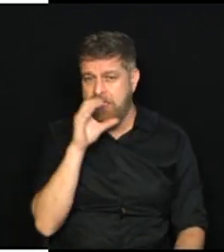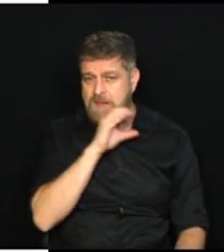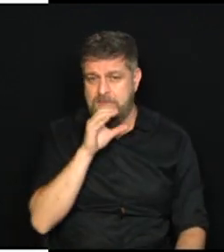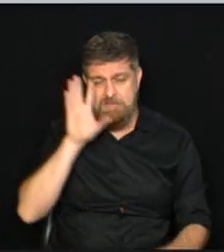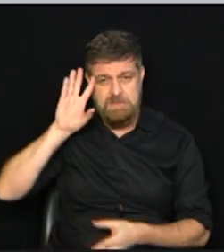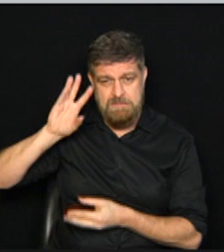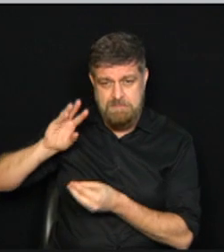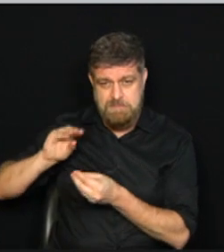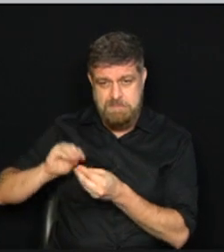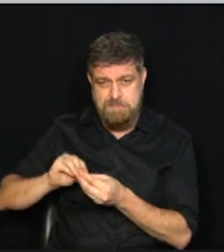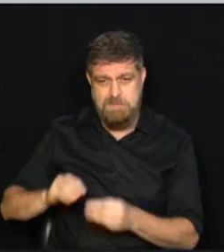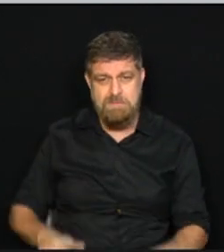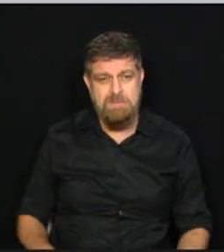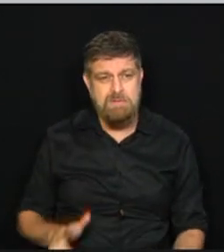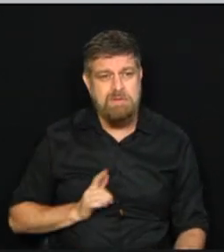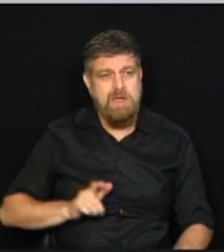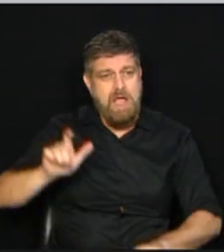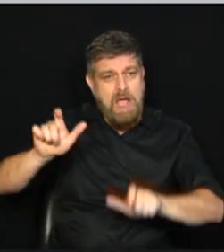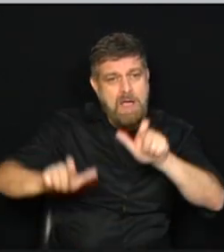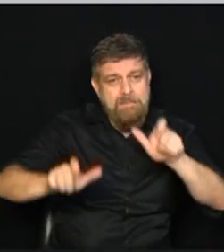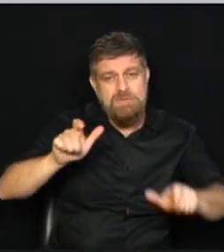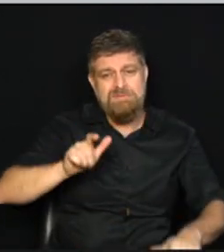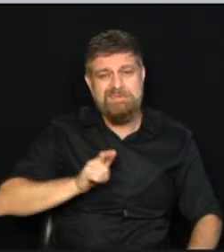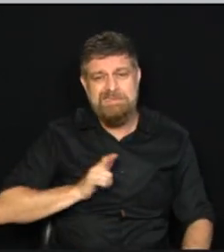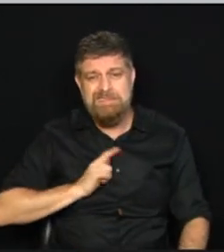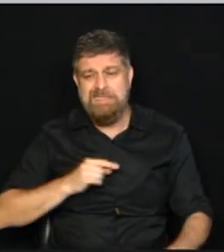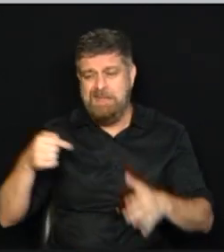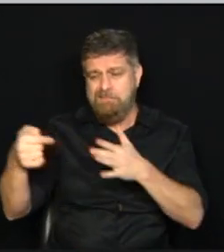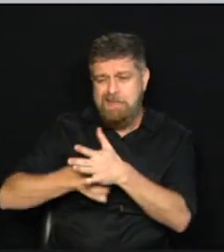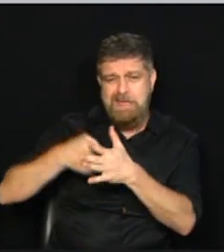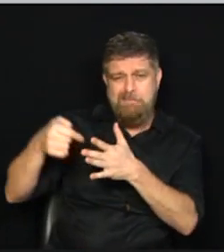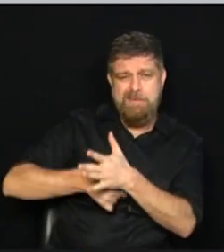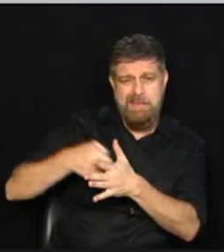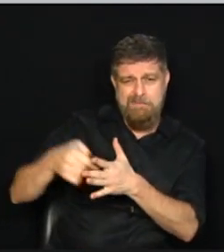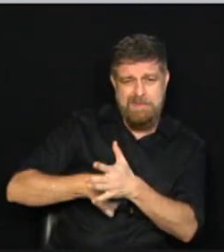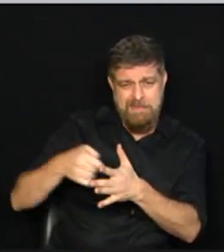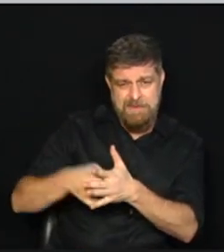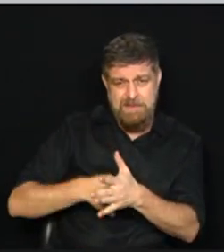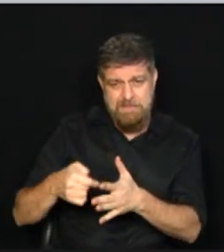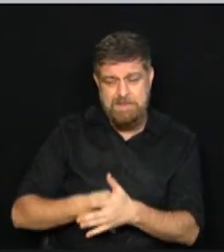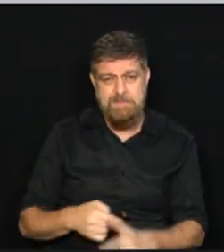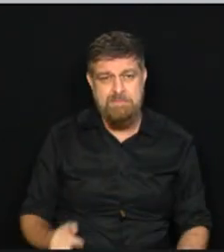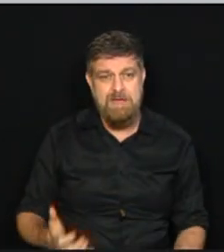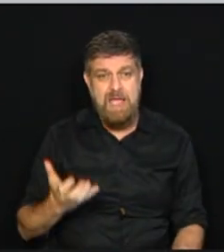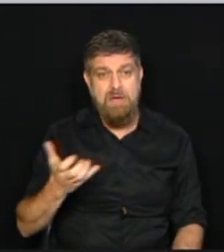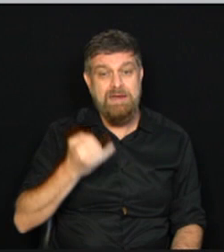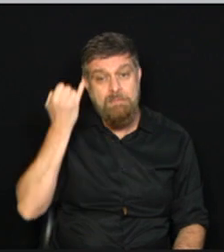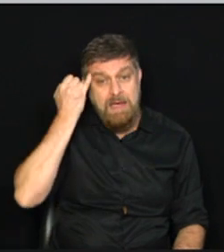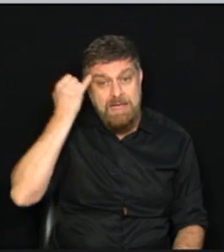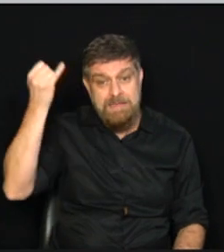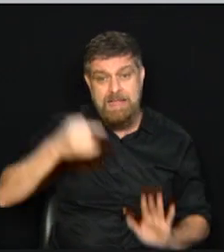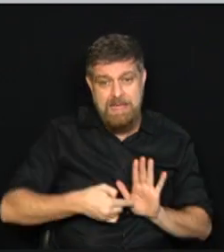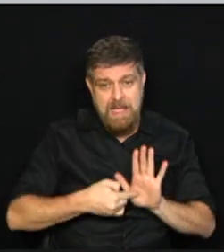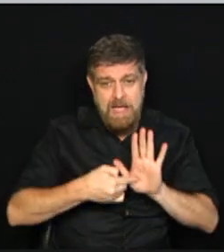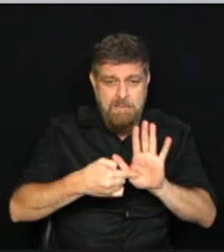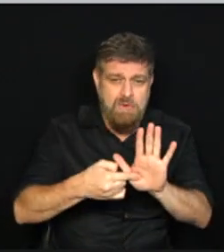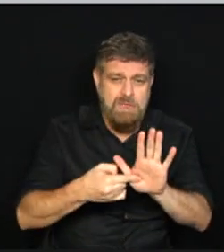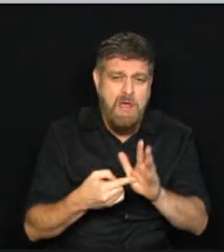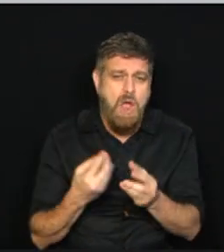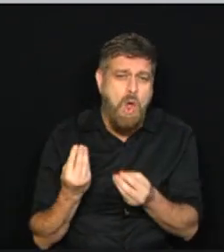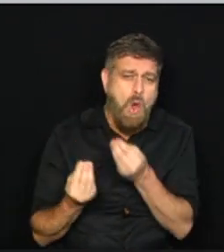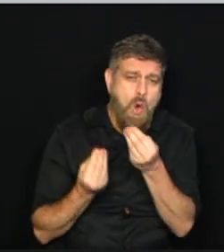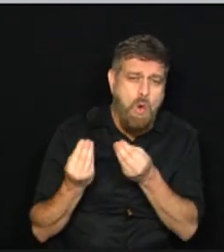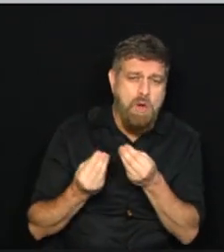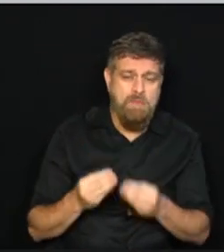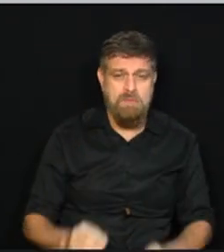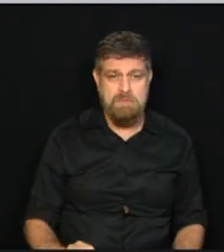Eu acho que as pessoas têm muito mais perguntas, mas é só para dar uma ideia, de repente, para nem